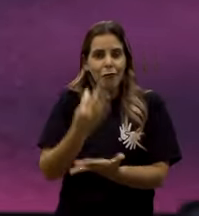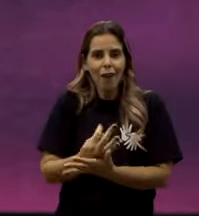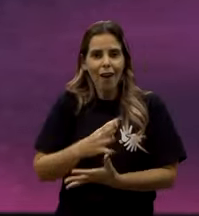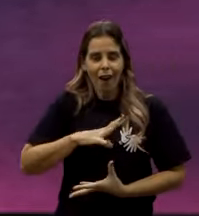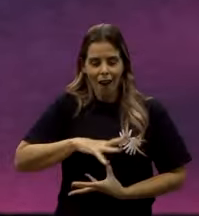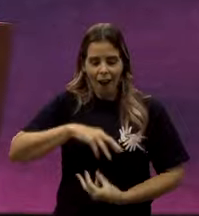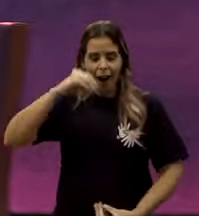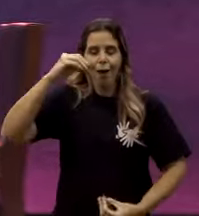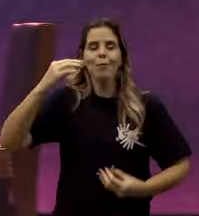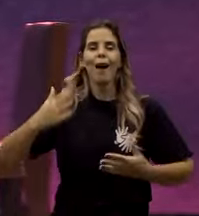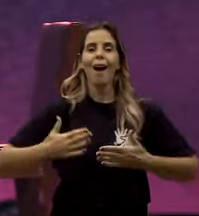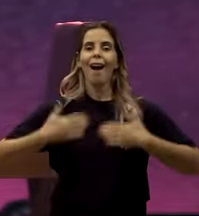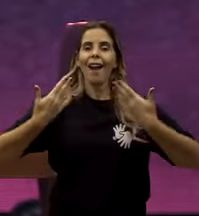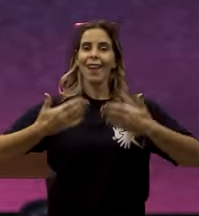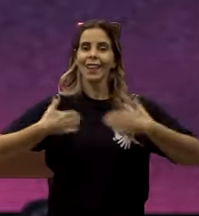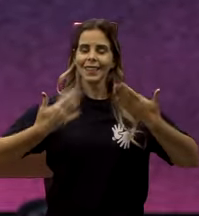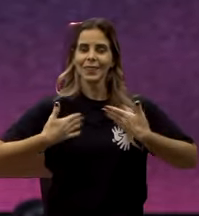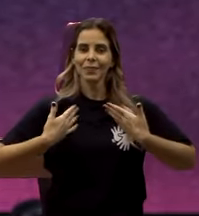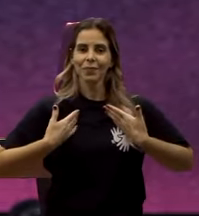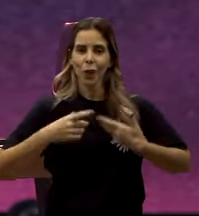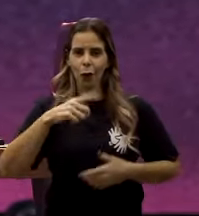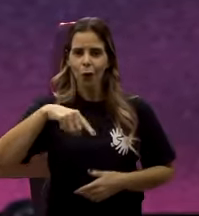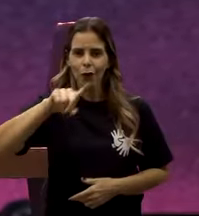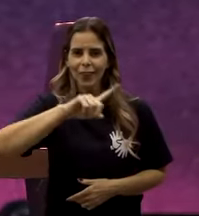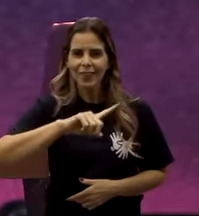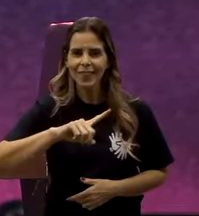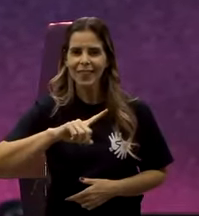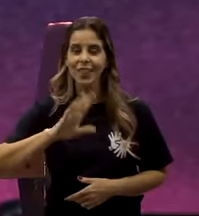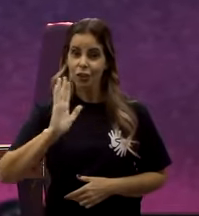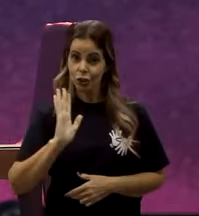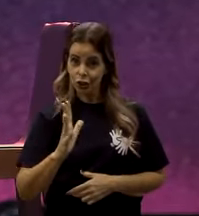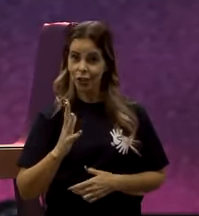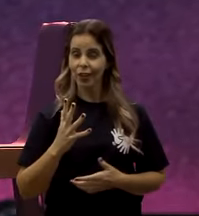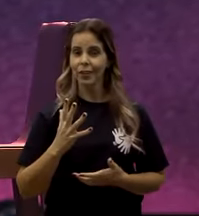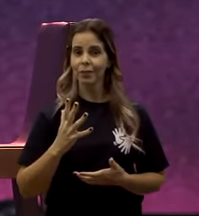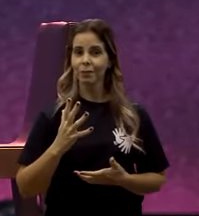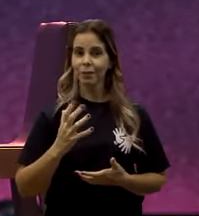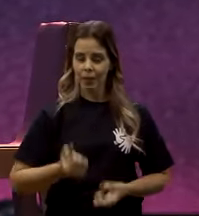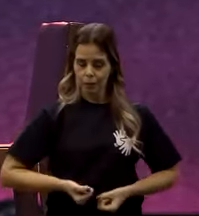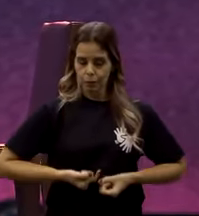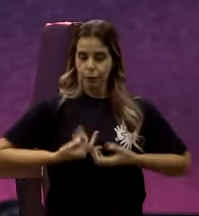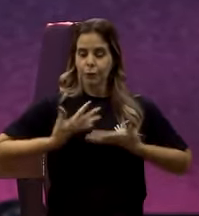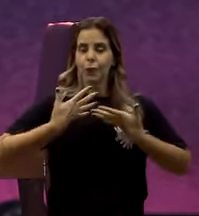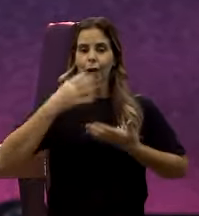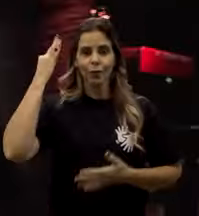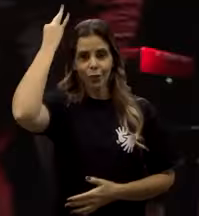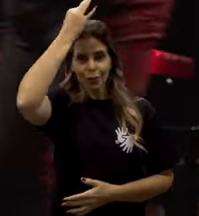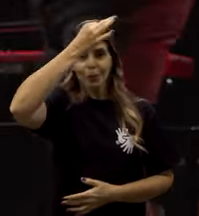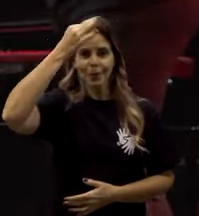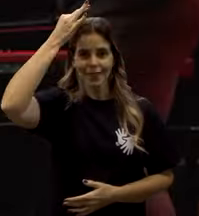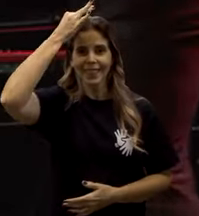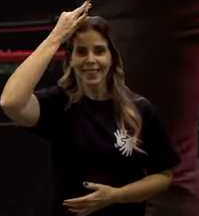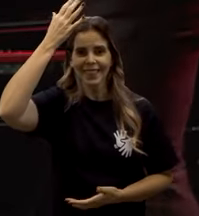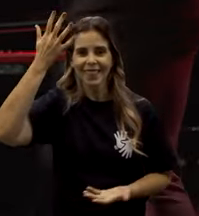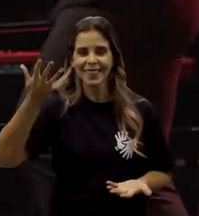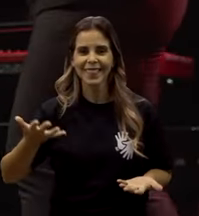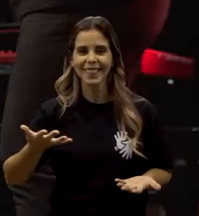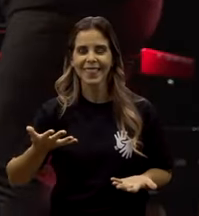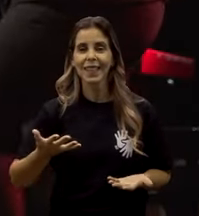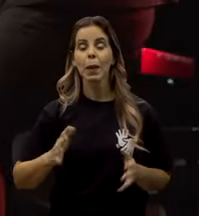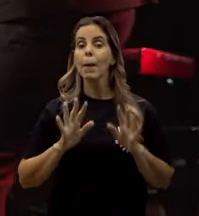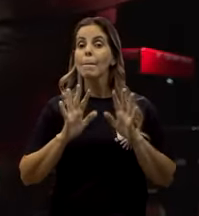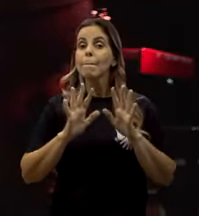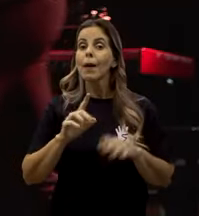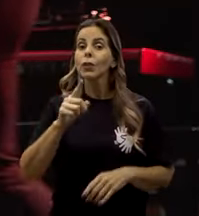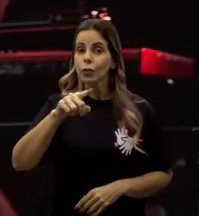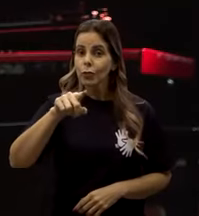quantos Aqui foram preenchidos pela presença do espírito santo levante a mão e diga eu mas olha o tanto de coisa que você tinha na vida mas havia